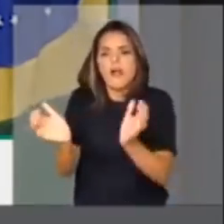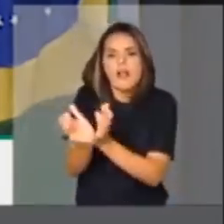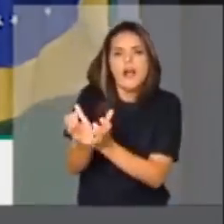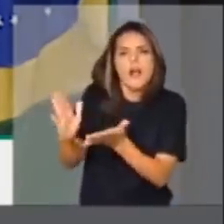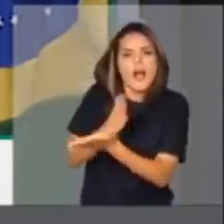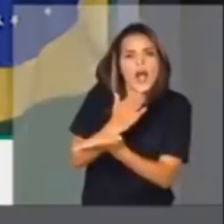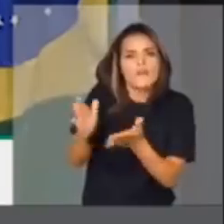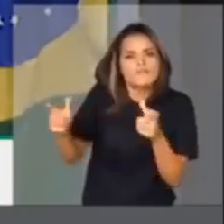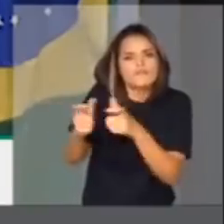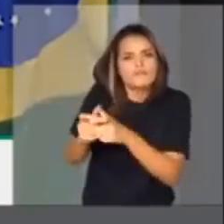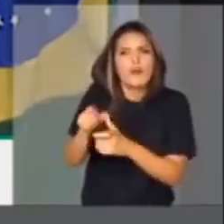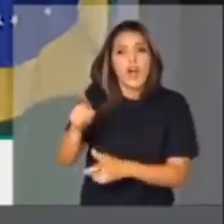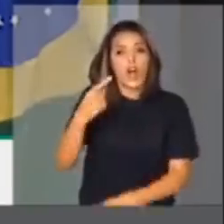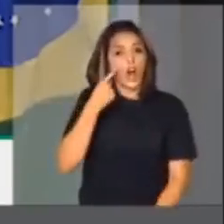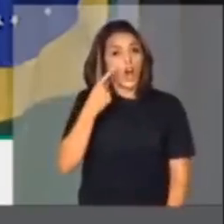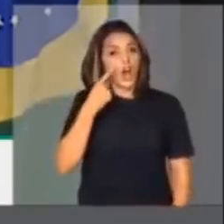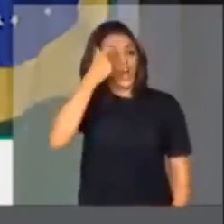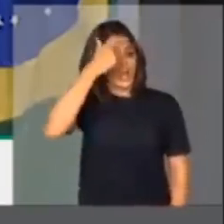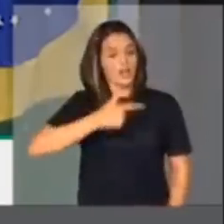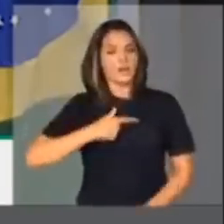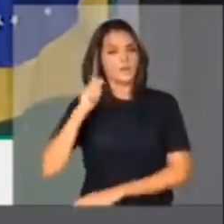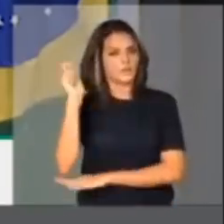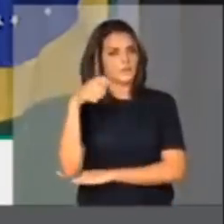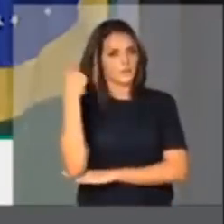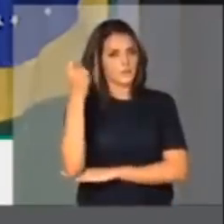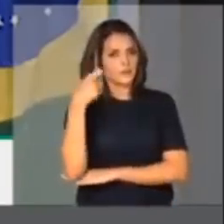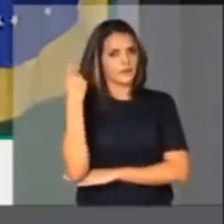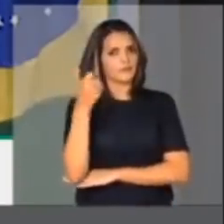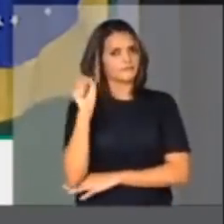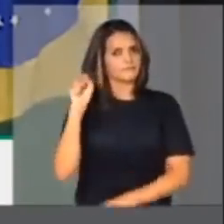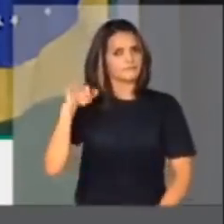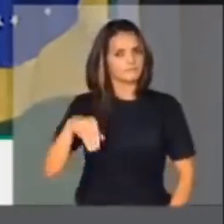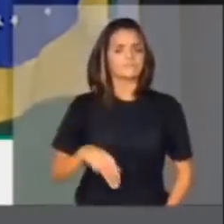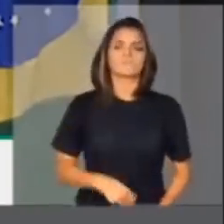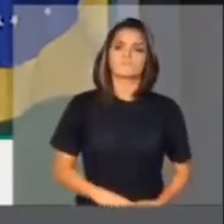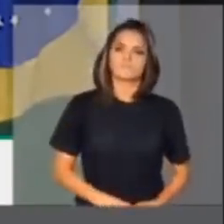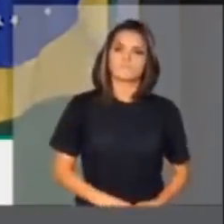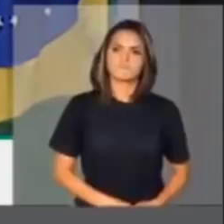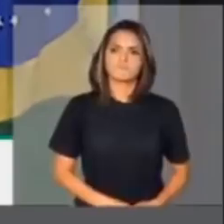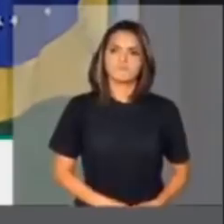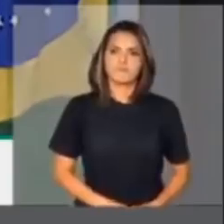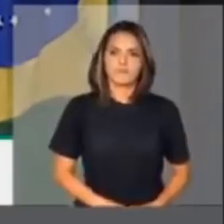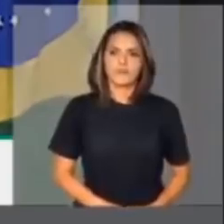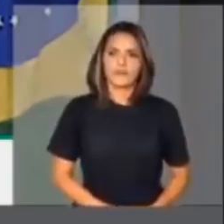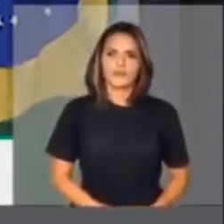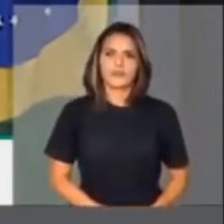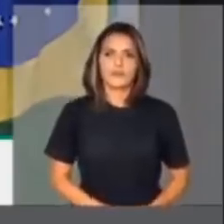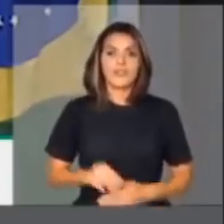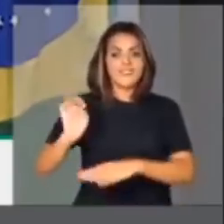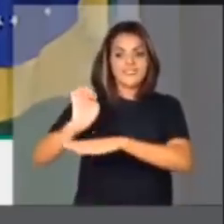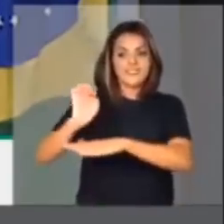olhem, olhem bem, eu sou do Rio Grande do Sul, sim, o deputado Arthur Lira mencionou e lembrou corretamente.